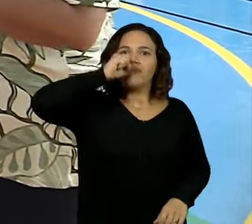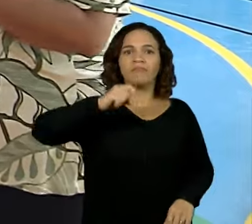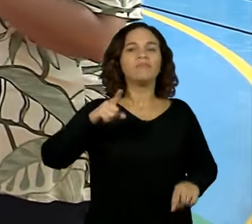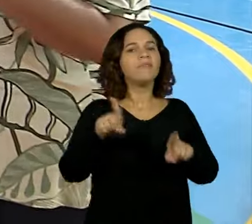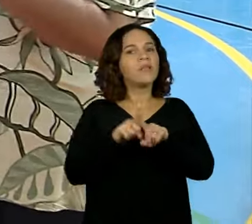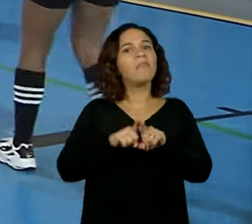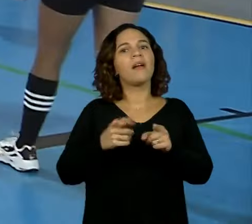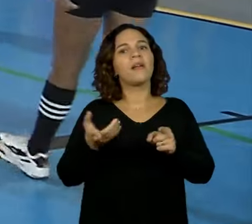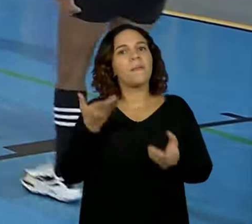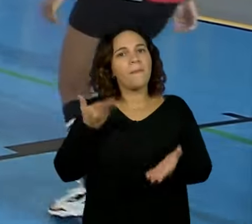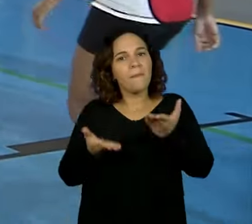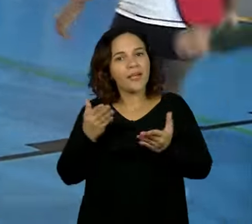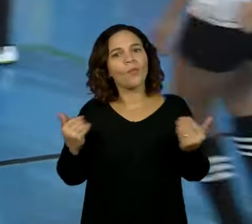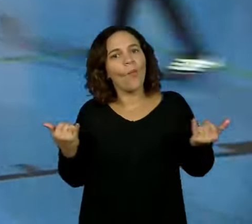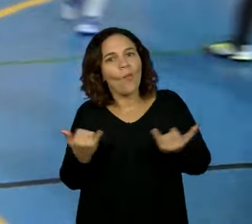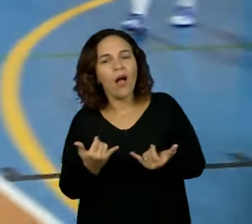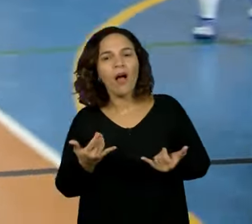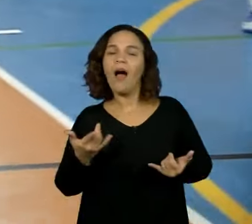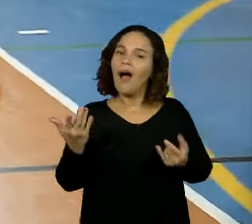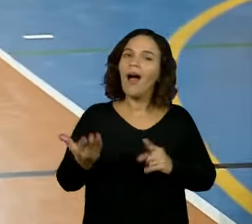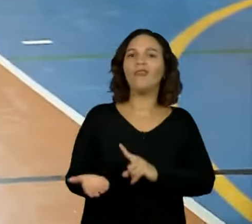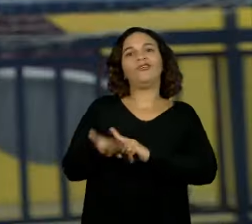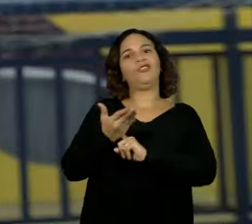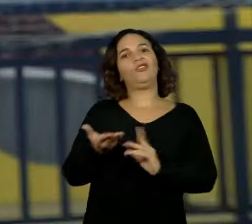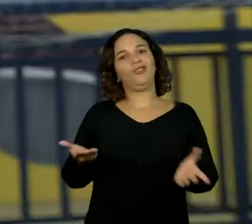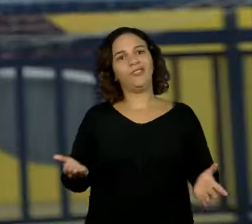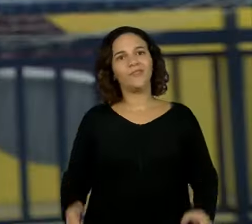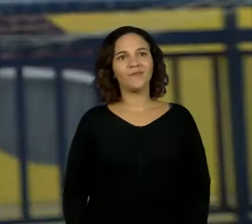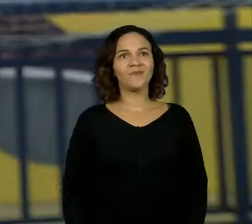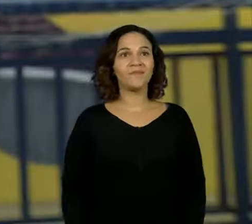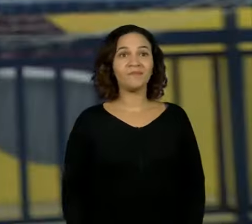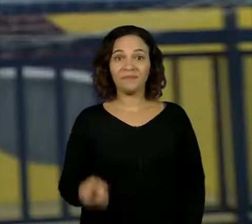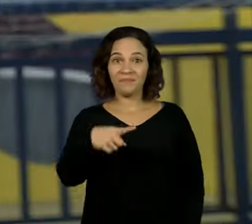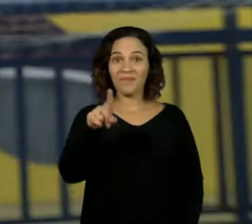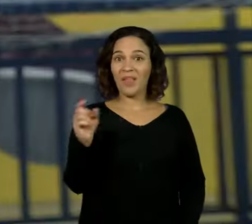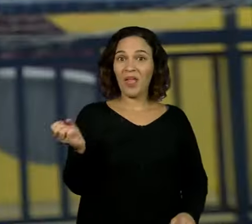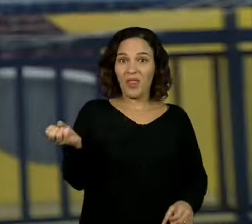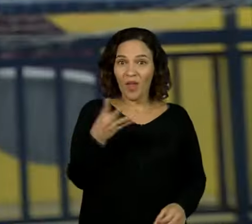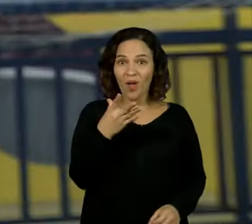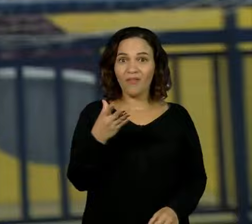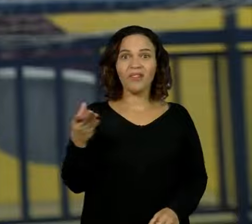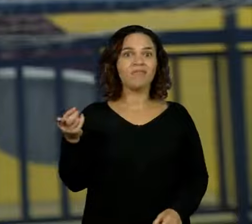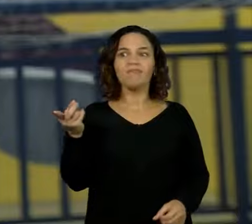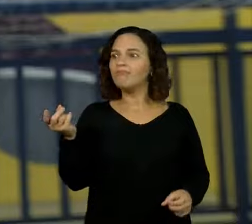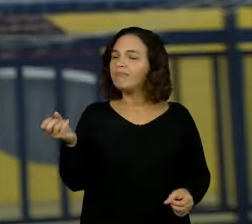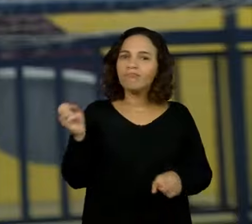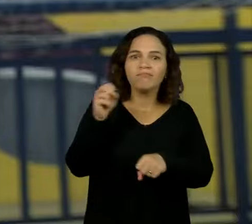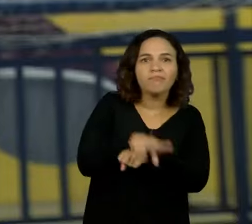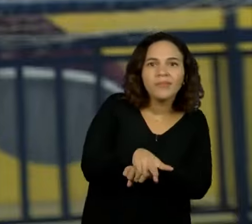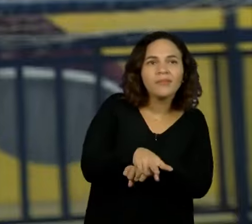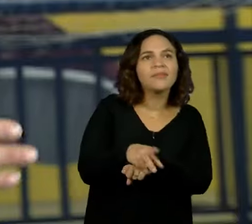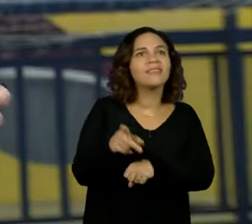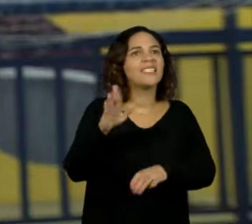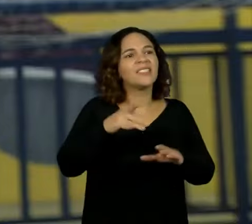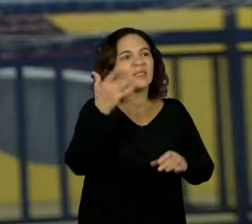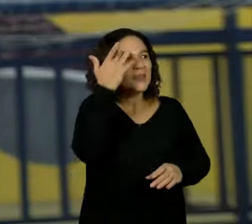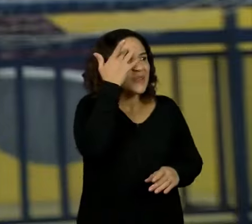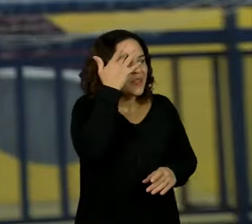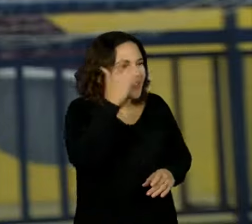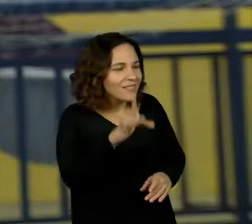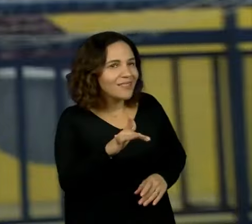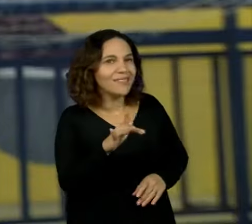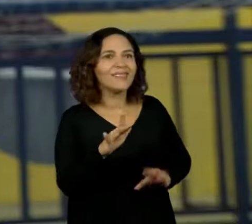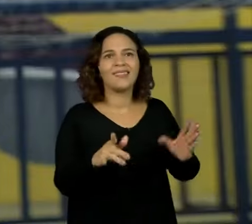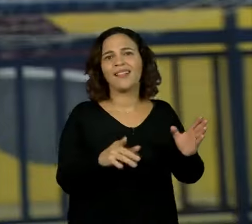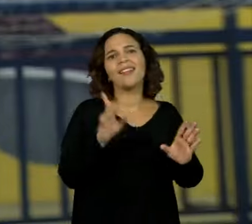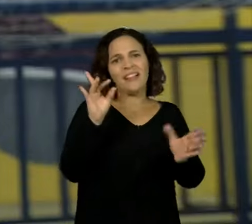peso também, então ajuda bastante. As meninas que chegam, por exemplo, não sabem muito, na verdade, acho que nem...